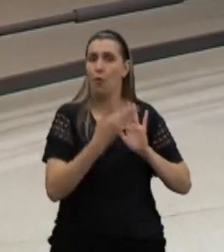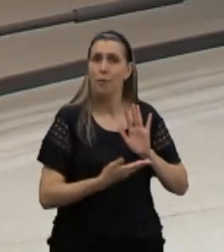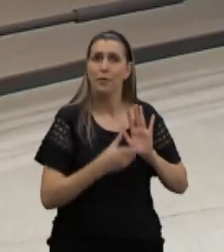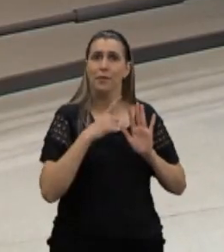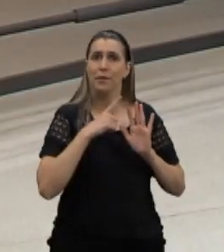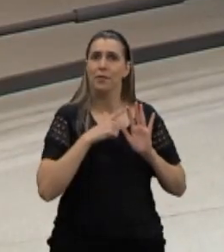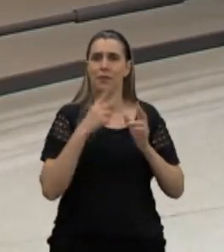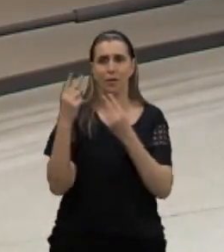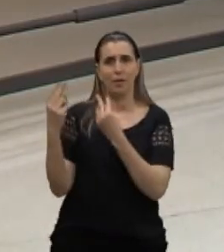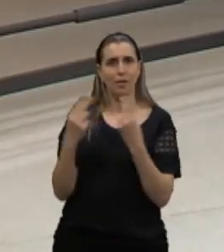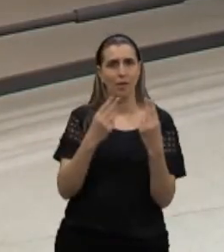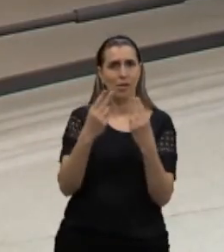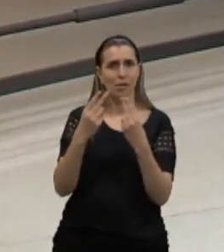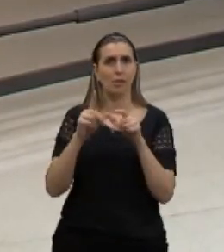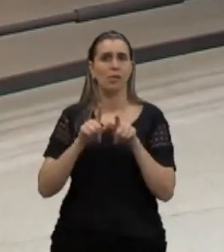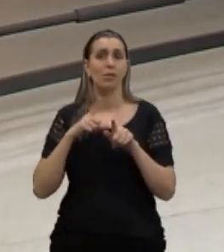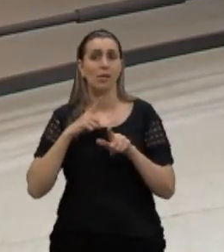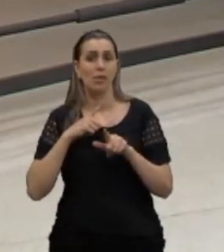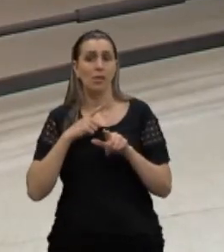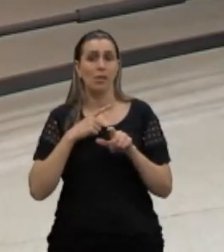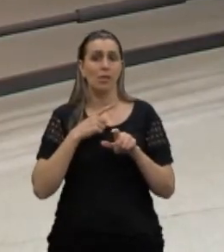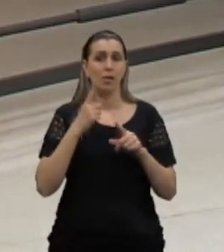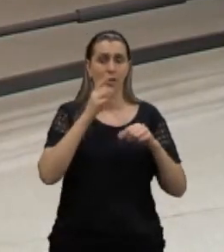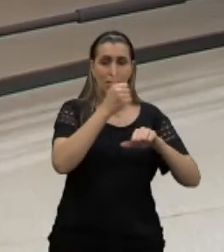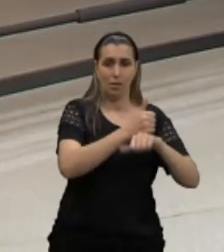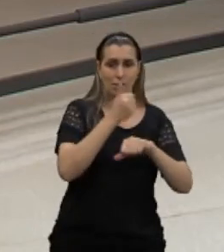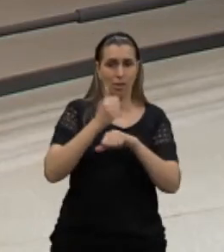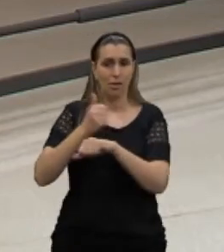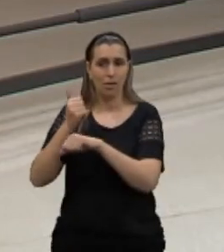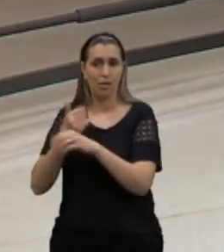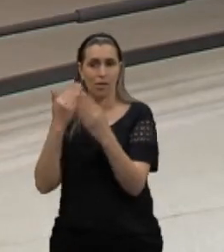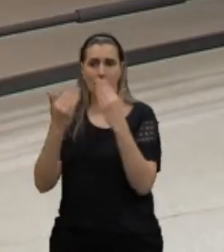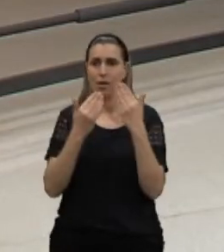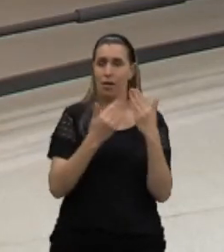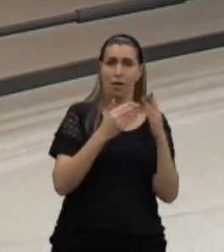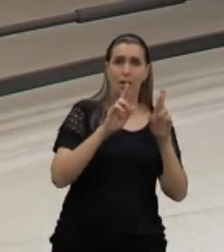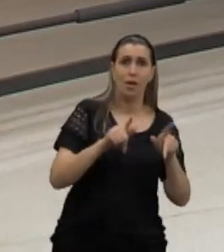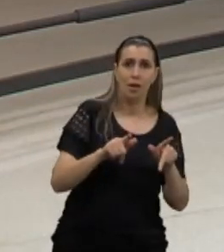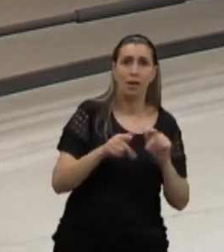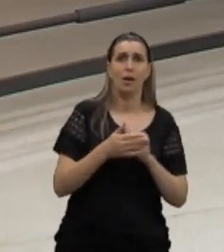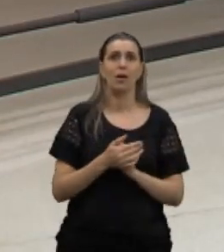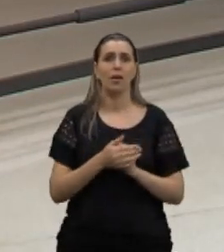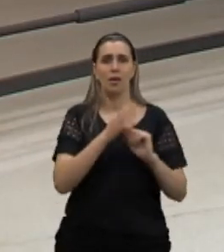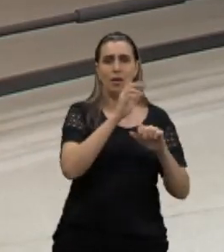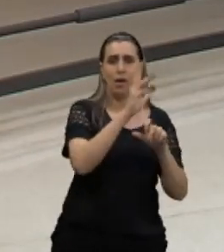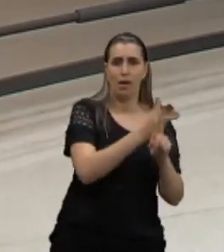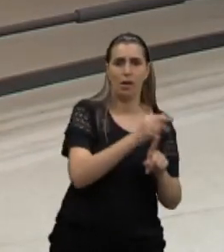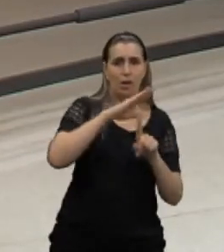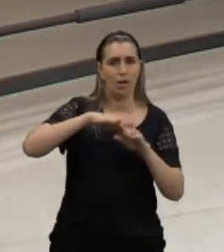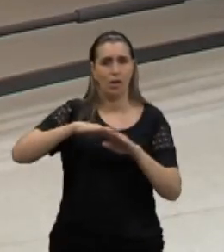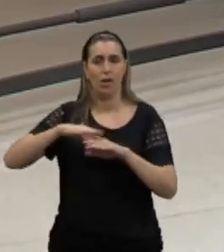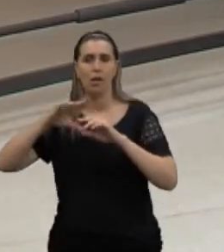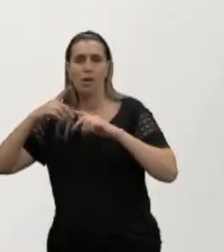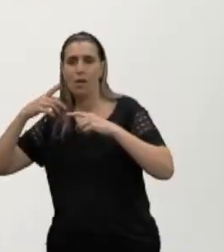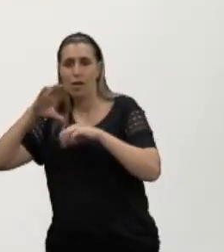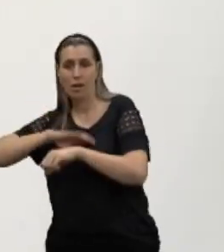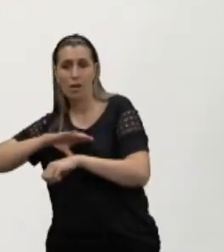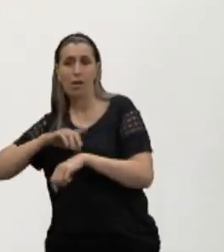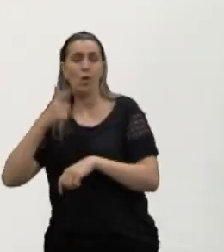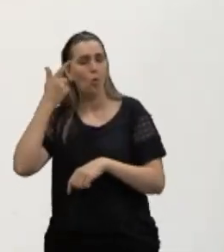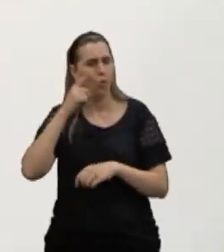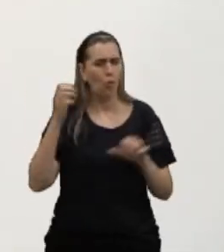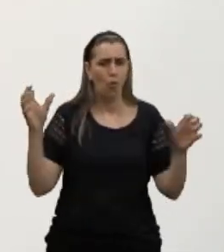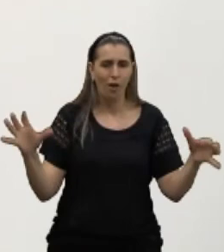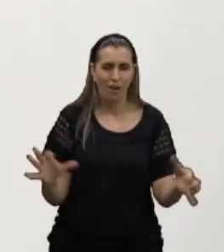tem semelhanças, apesar de termos três objetos de análise completamente diferentes, a arte, a matemática e a língua portuguesa, a gente